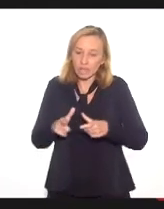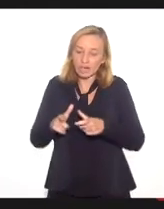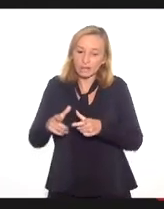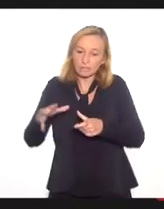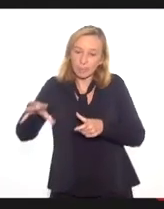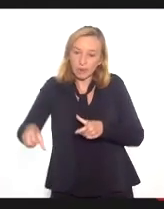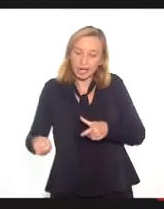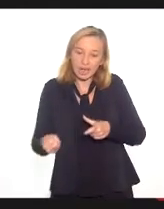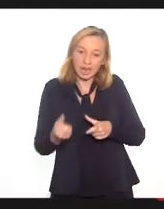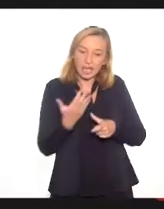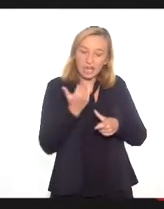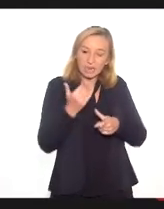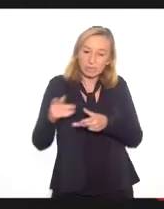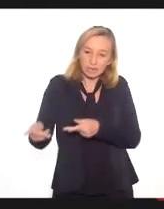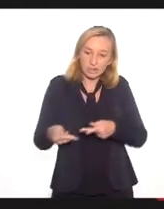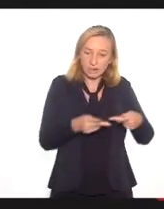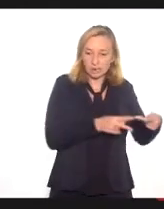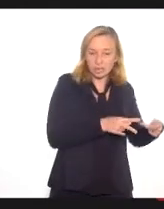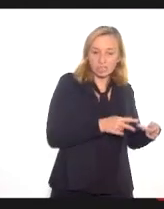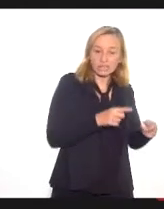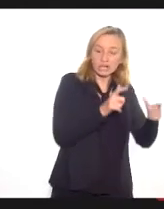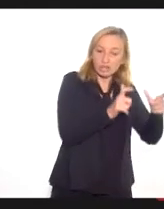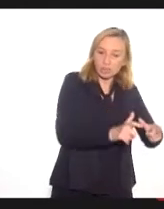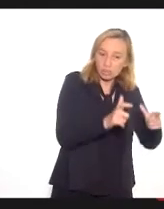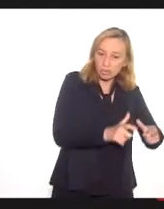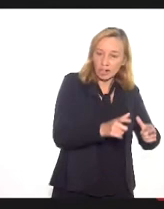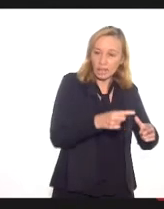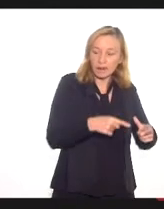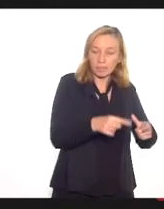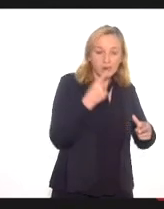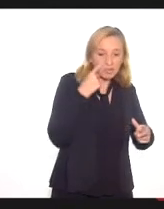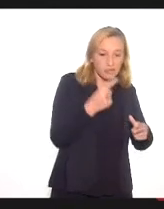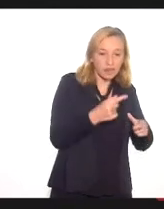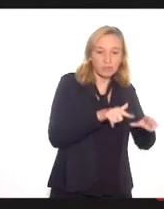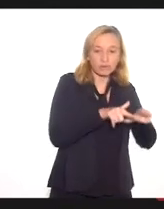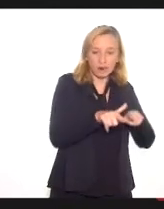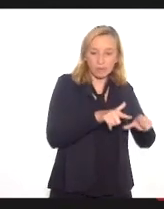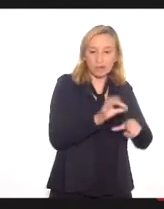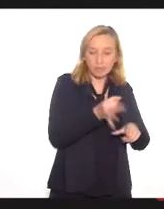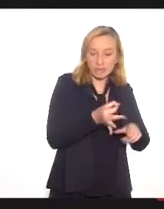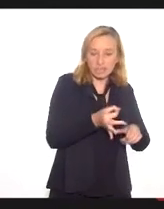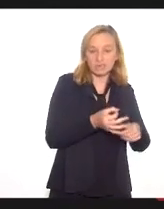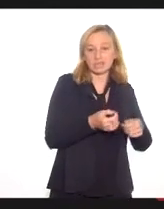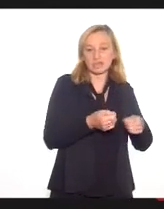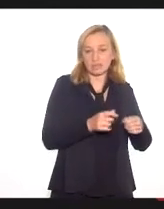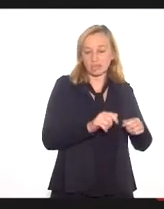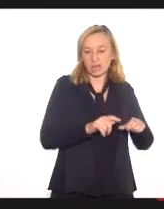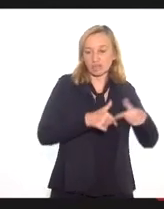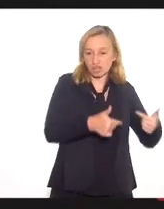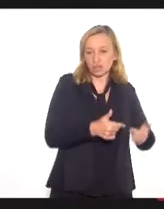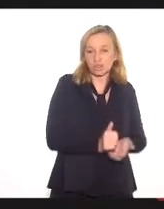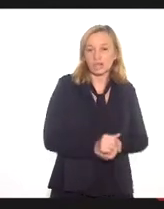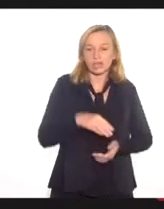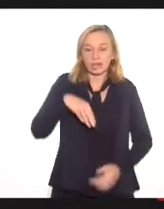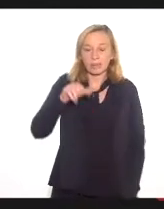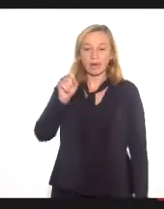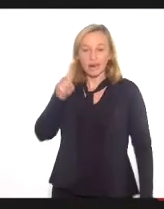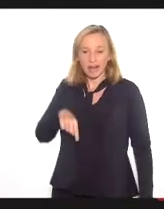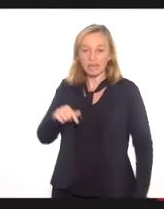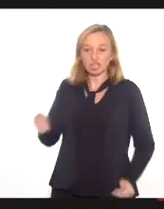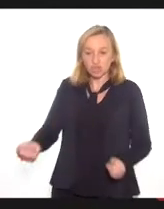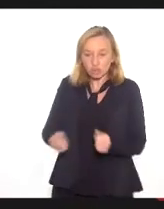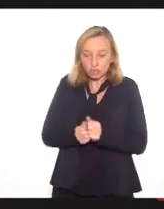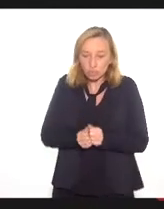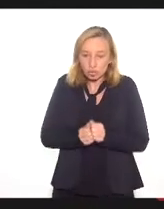as soluções que estão sendo apresentadas. Eu, particularmente, trabalho, inclusive, nesse projeto da Maré. A gente juntou com a Rede da Maré,